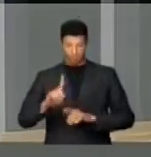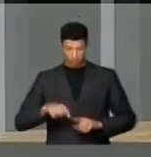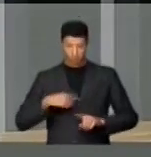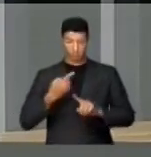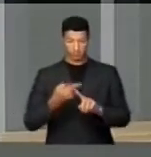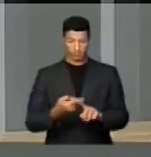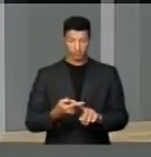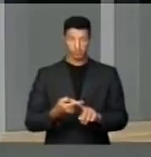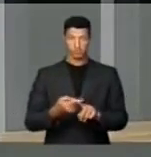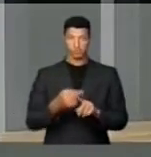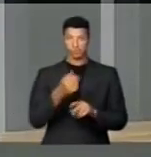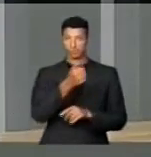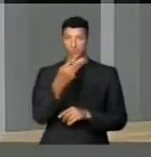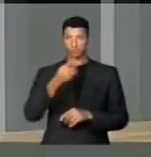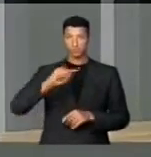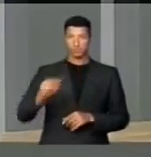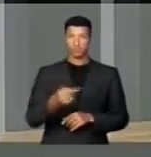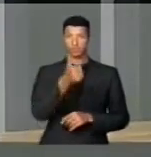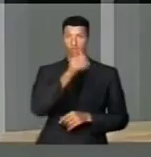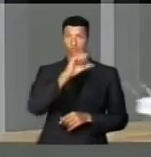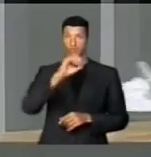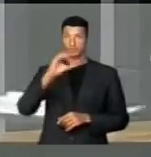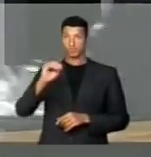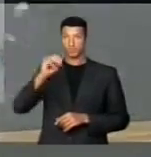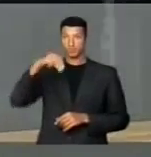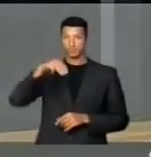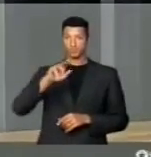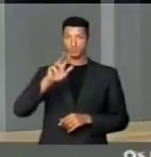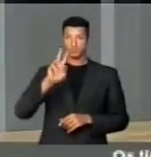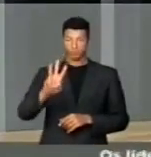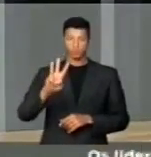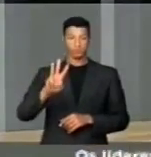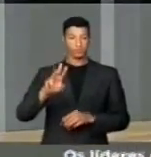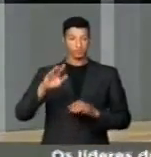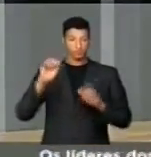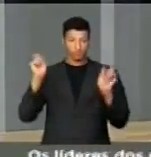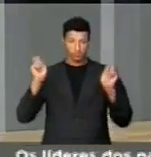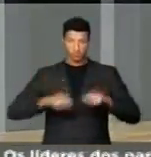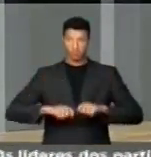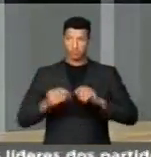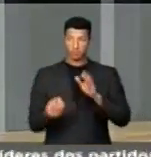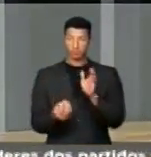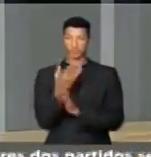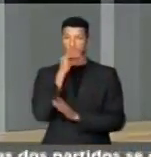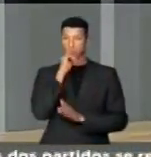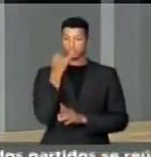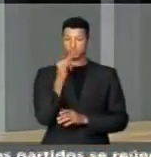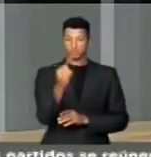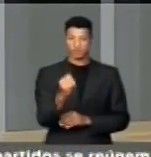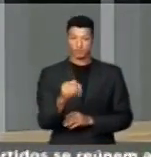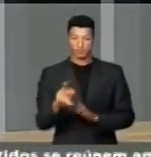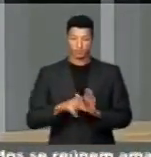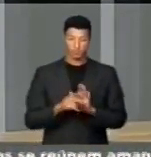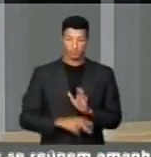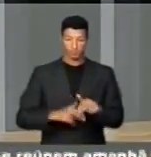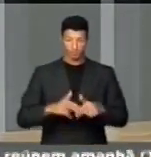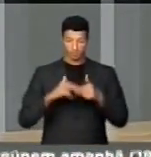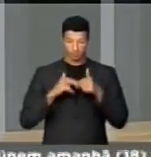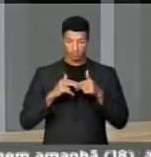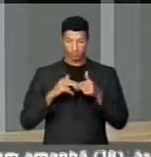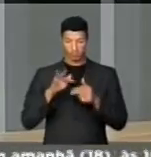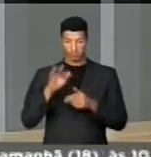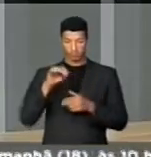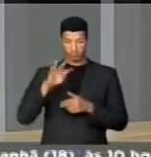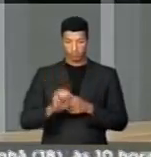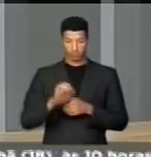Adicionar 13.100 megawatts de capacidade instalada de geração de energia elétrica a partir de fontes